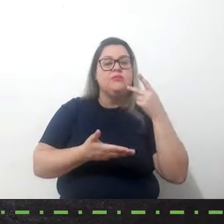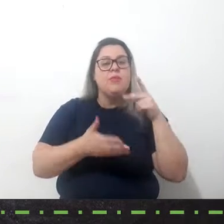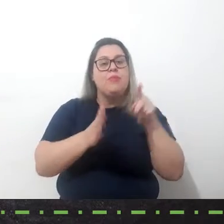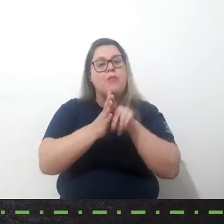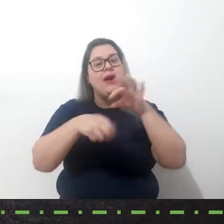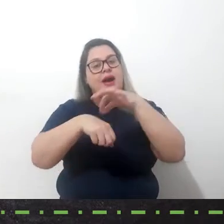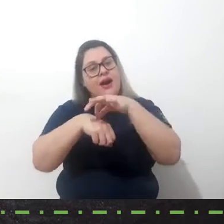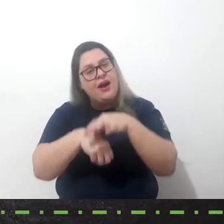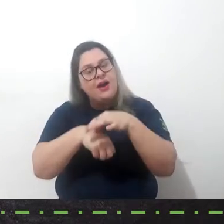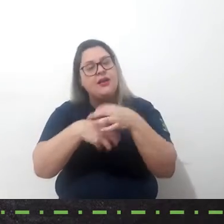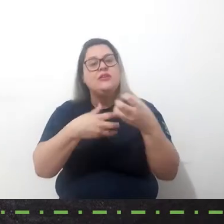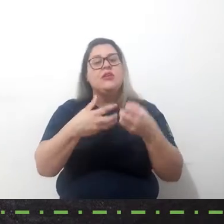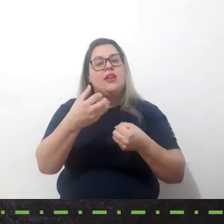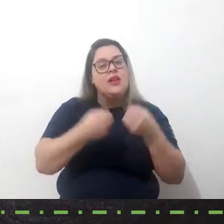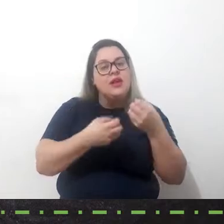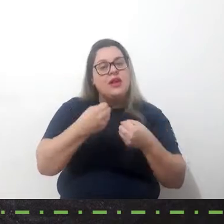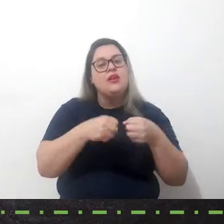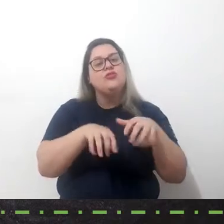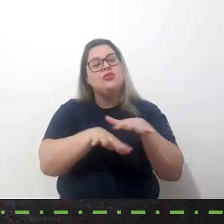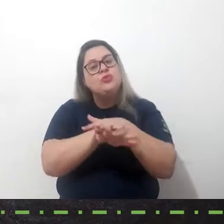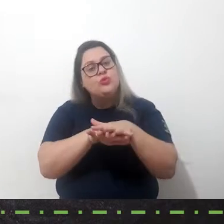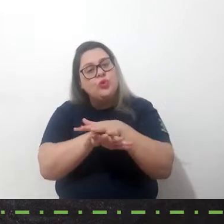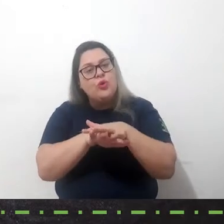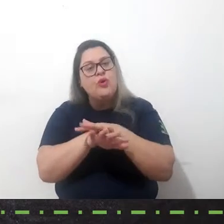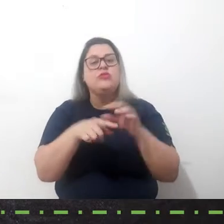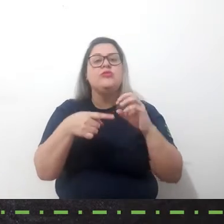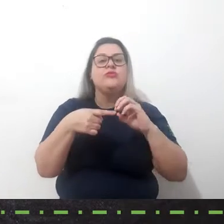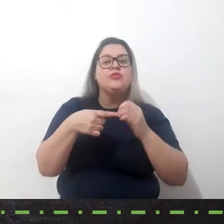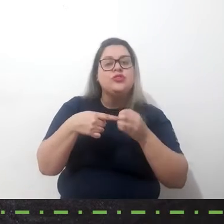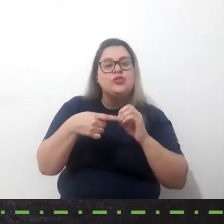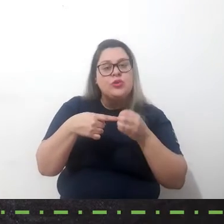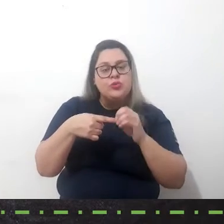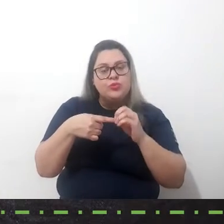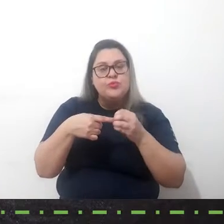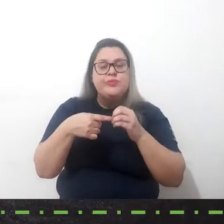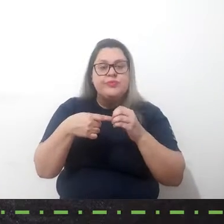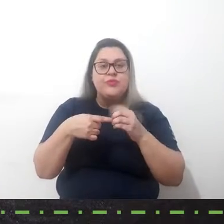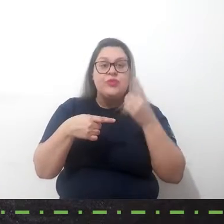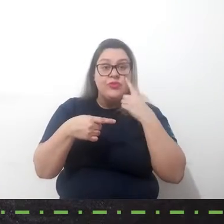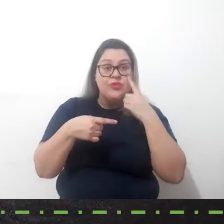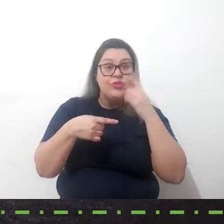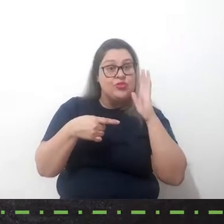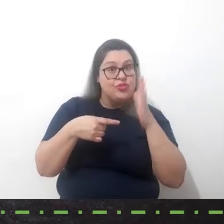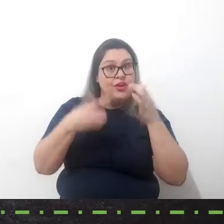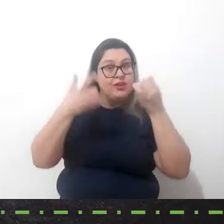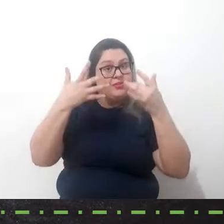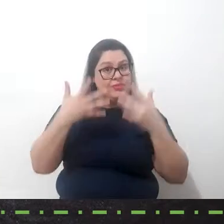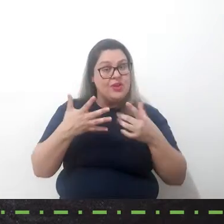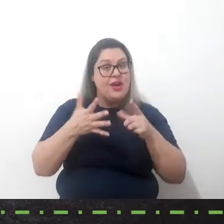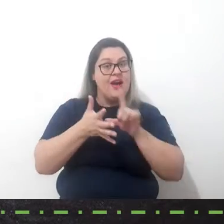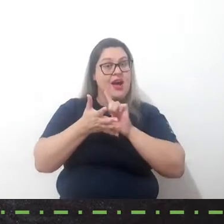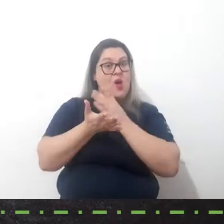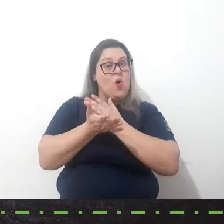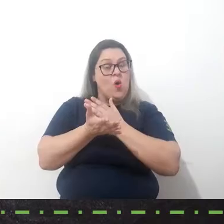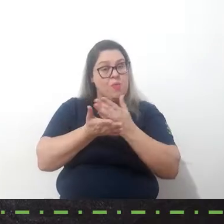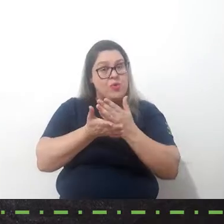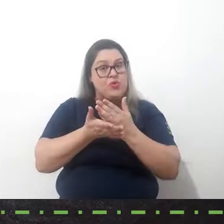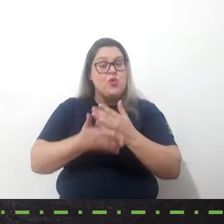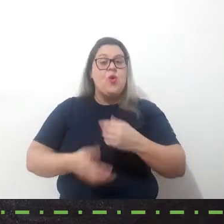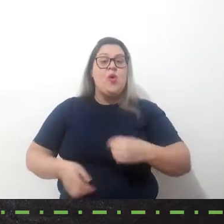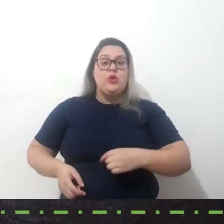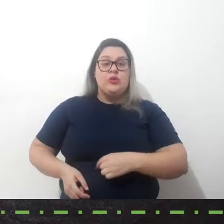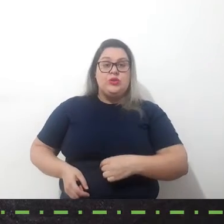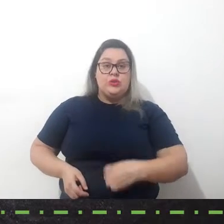do leite, da soja, do feijão, que você viu que já começou a ser digerido lá no